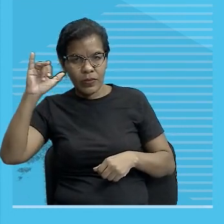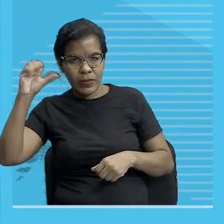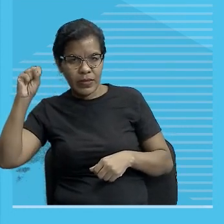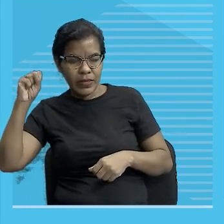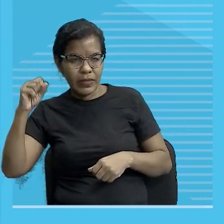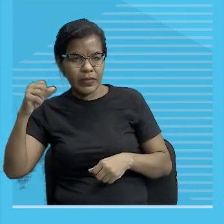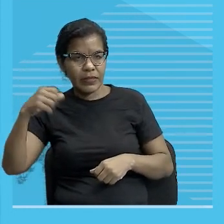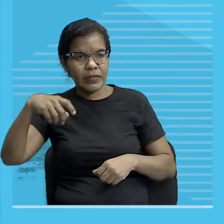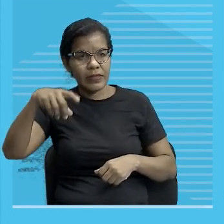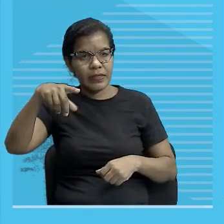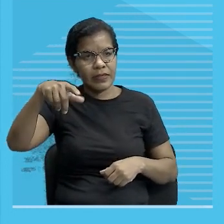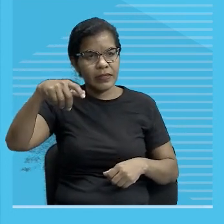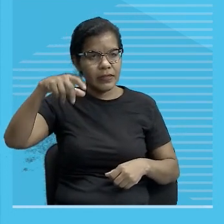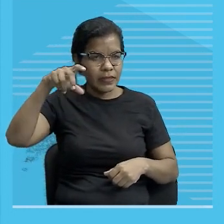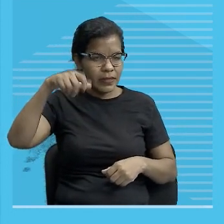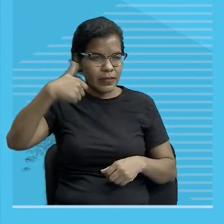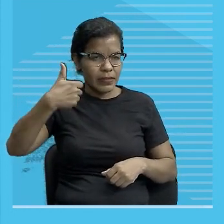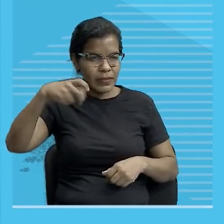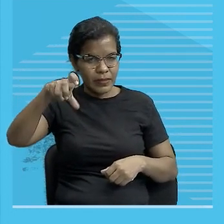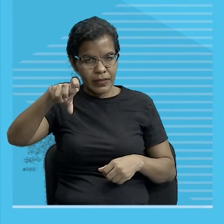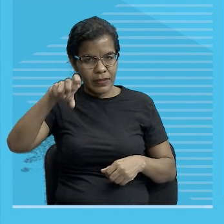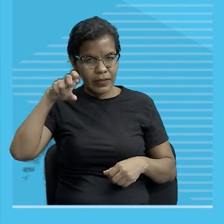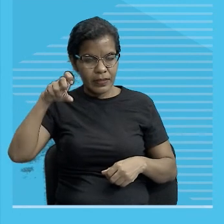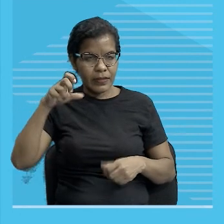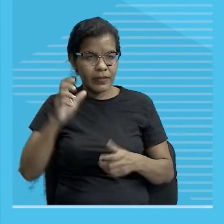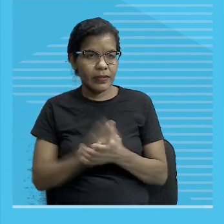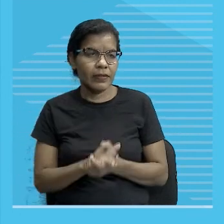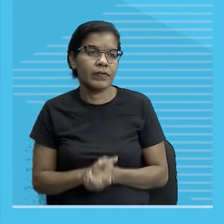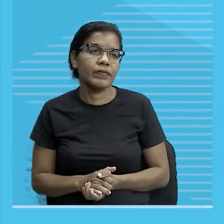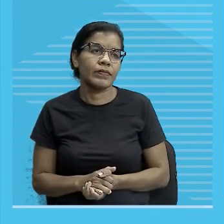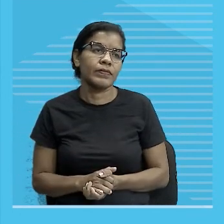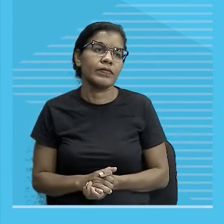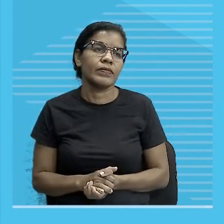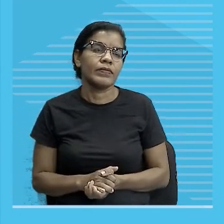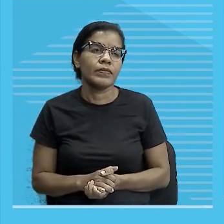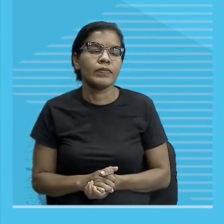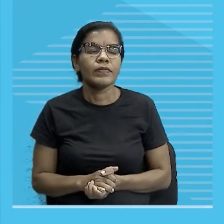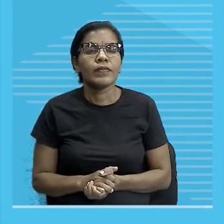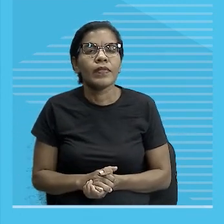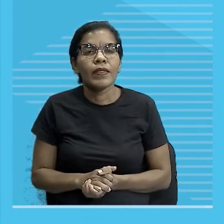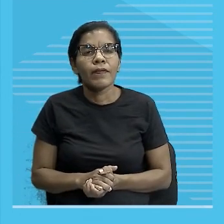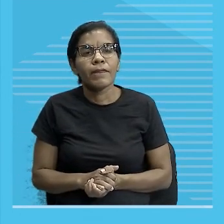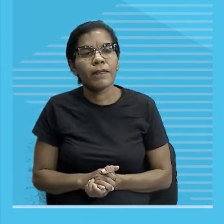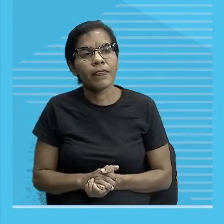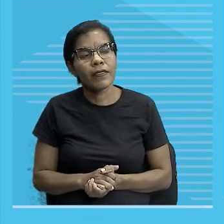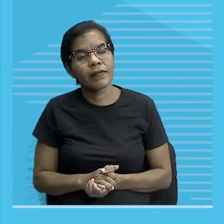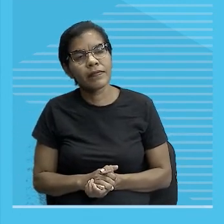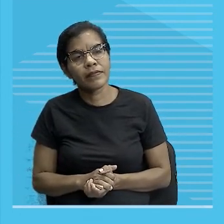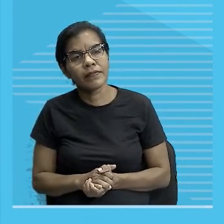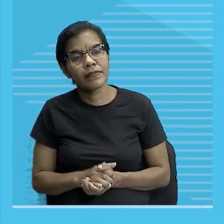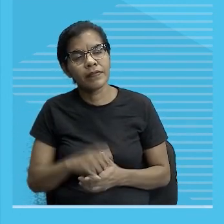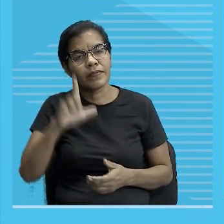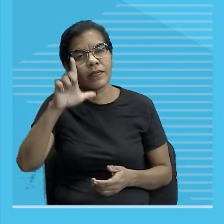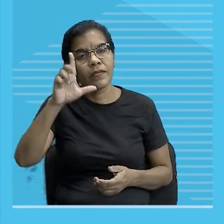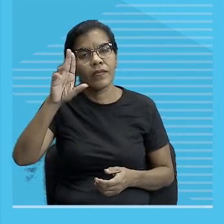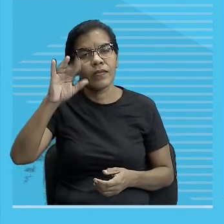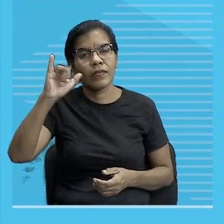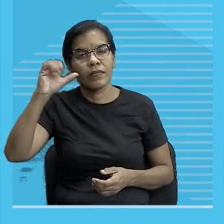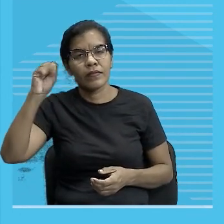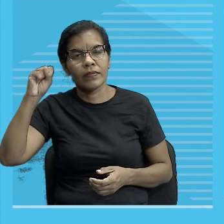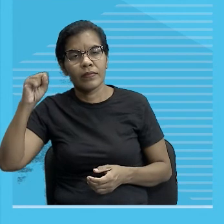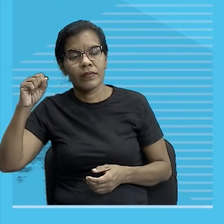época vitoriana, de usar umas peruconas brancas com os cachos assim, bem avolumados. Enfim, luz 15 gostava muito